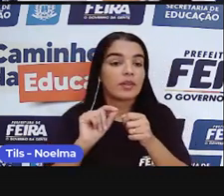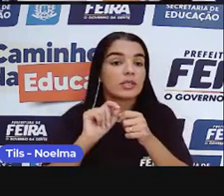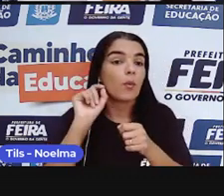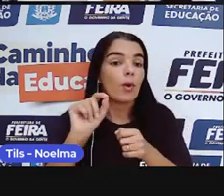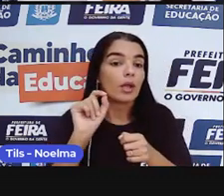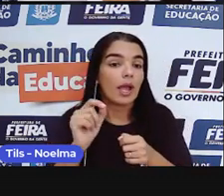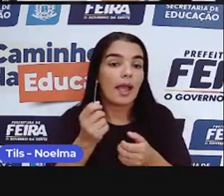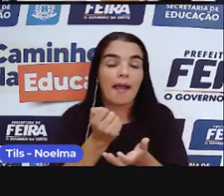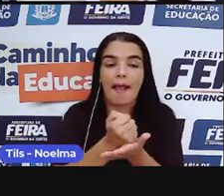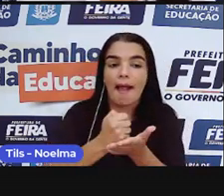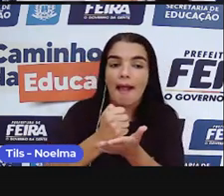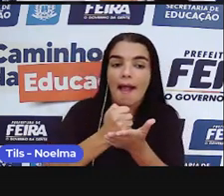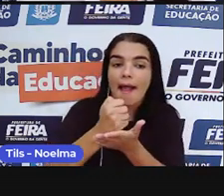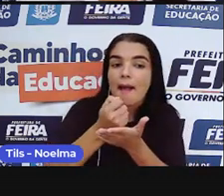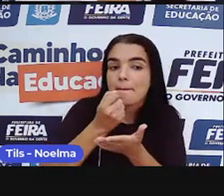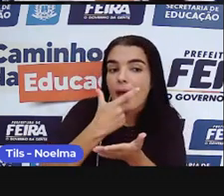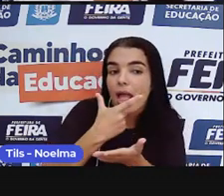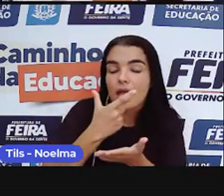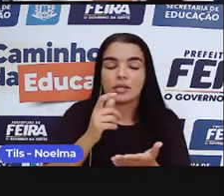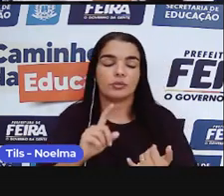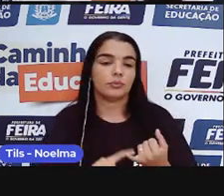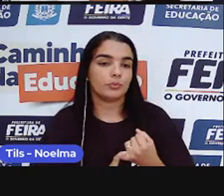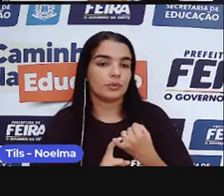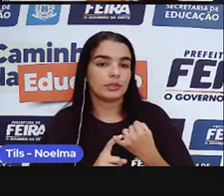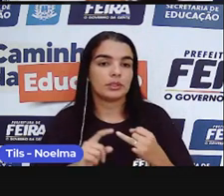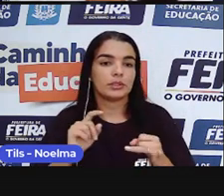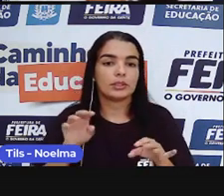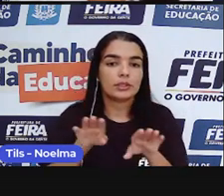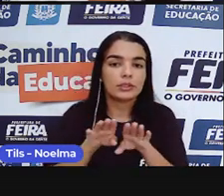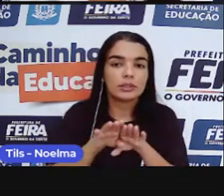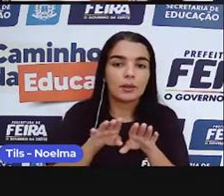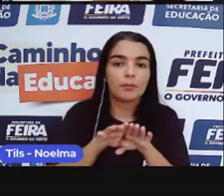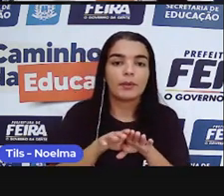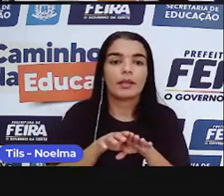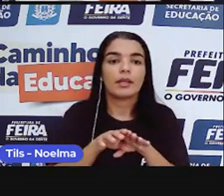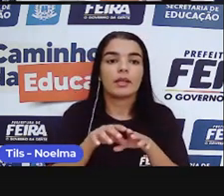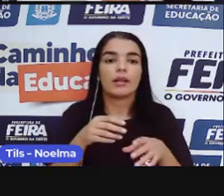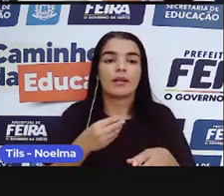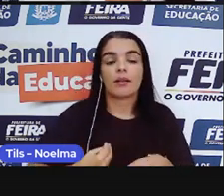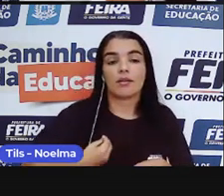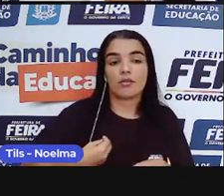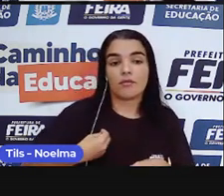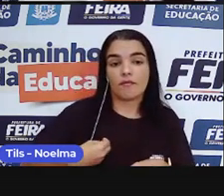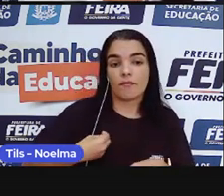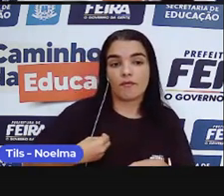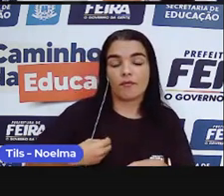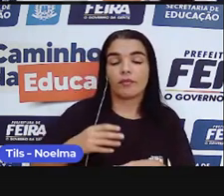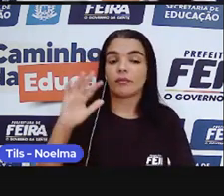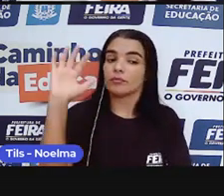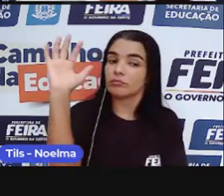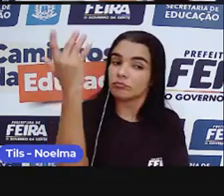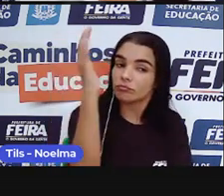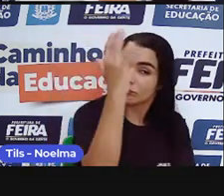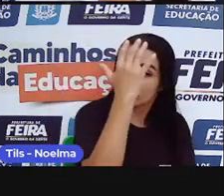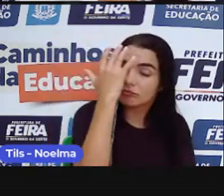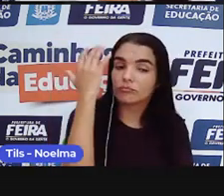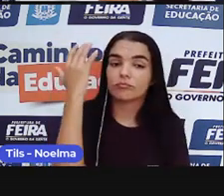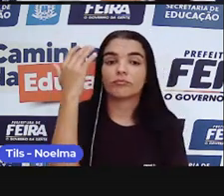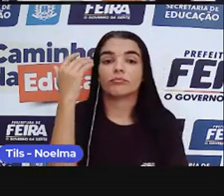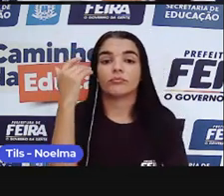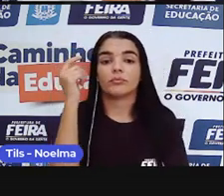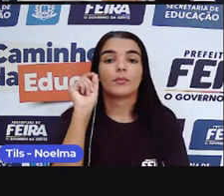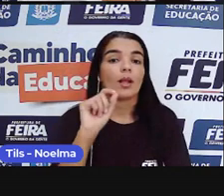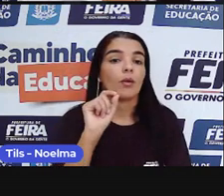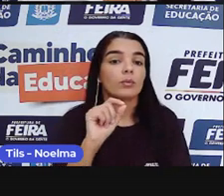Controle biológico de pragas. Não estamos falando aqui somente de animais, nós estamos falando também de vegetais. E essas plantas,